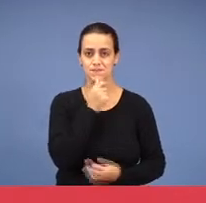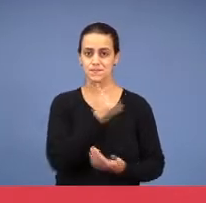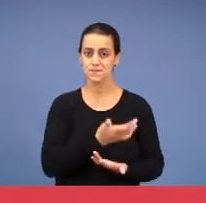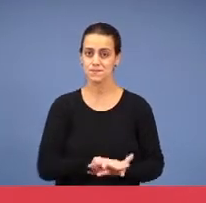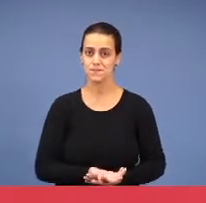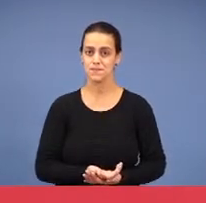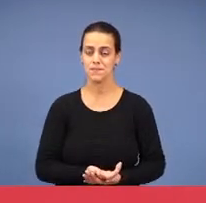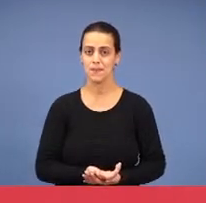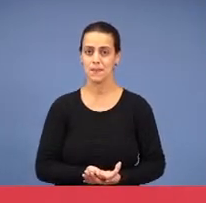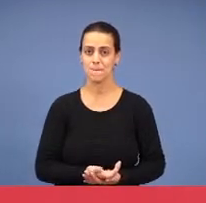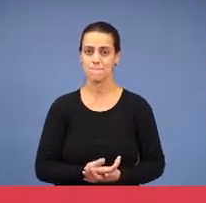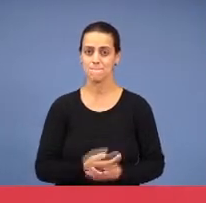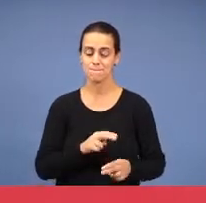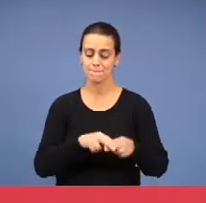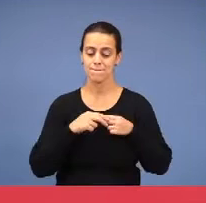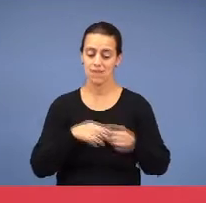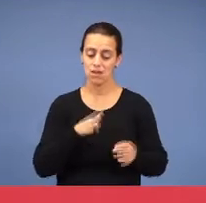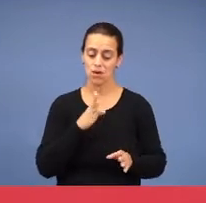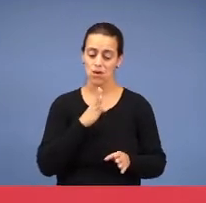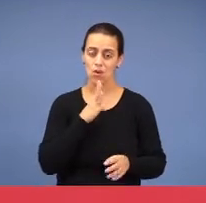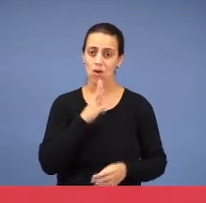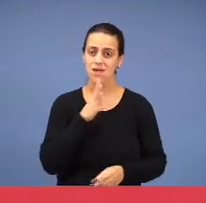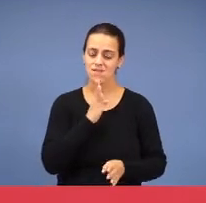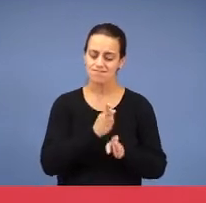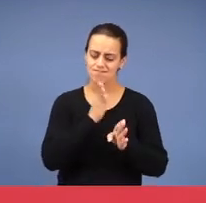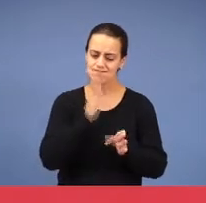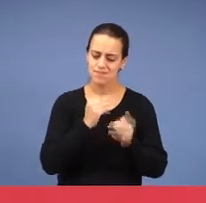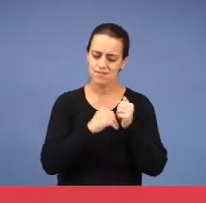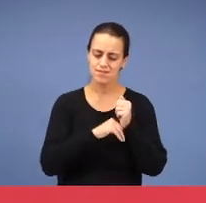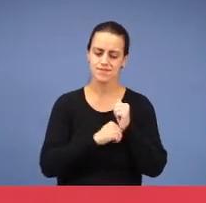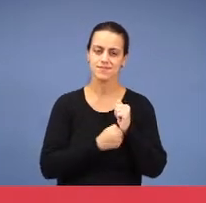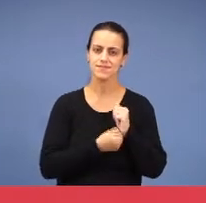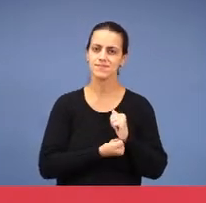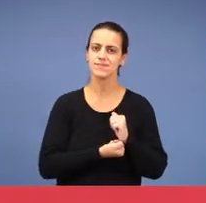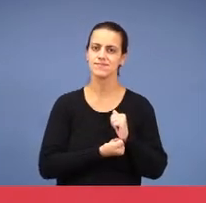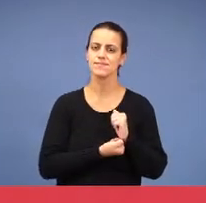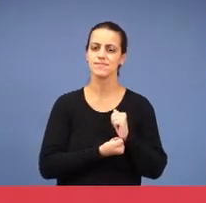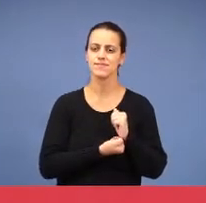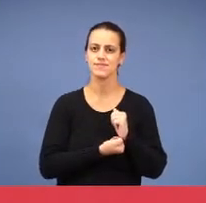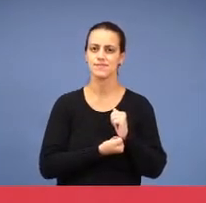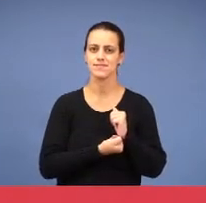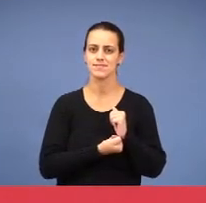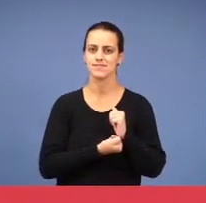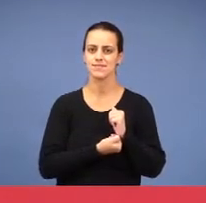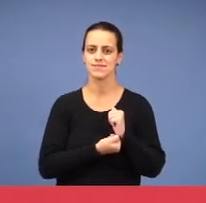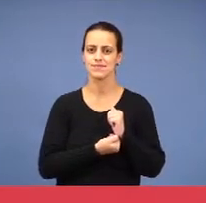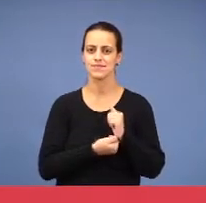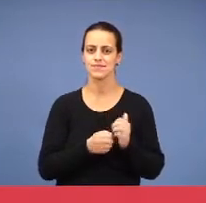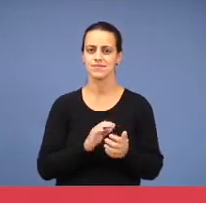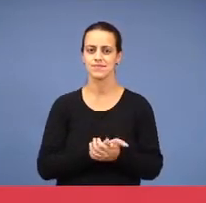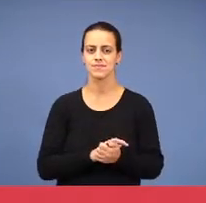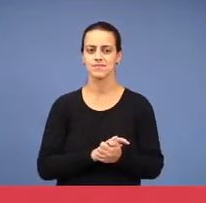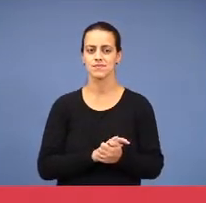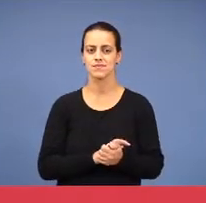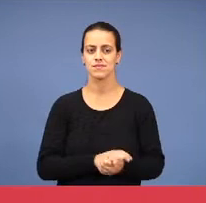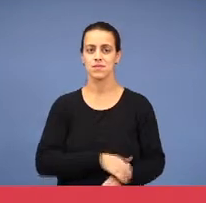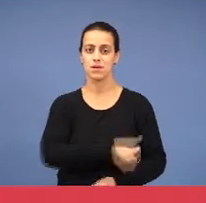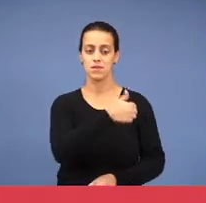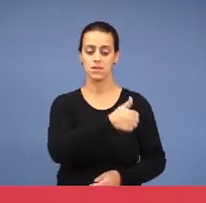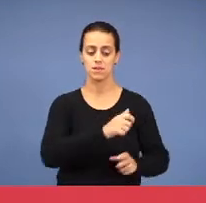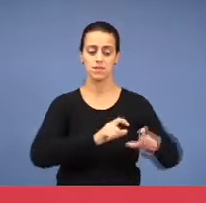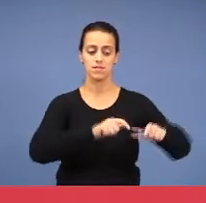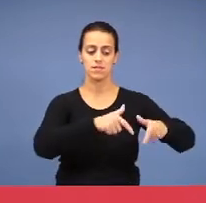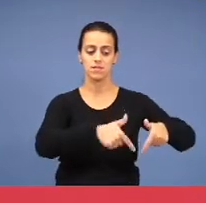os mistérios que estão nessa carta. Então, no primeiro, a operação A. Por que que era do pai? Porque você vê